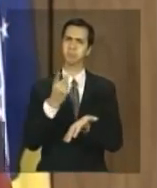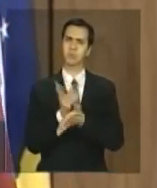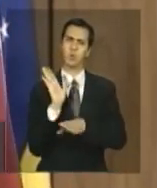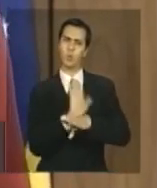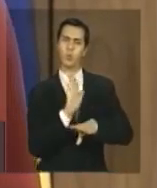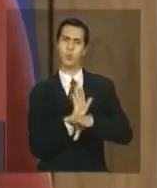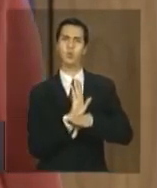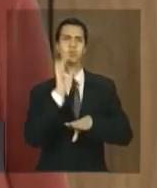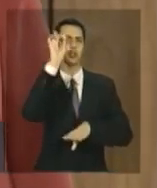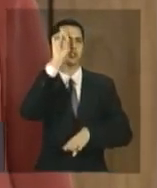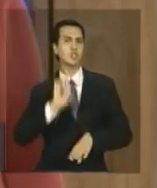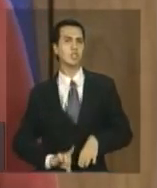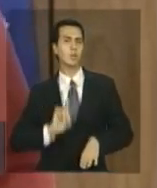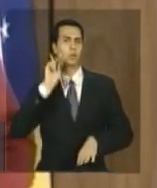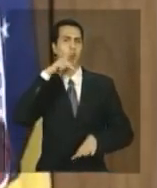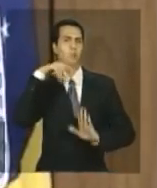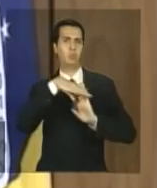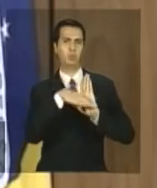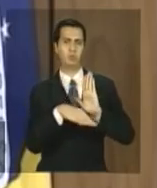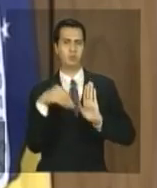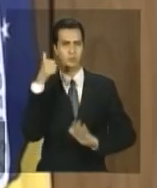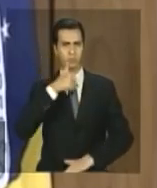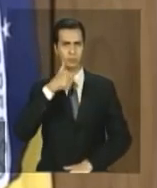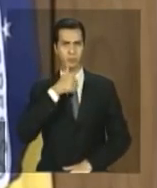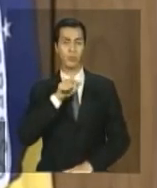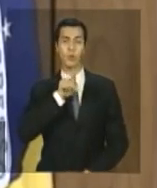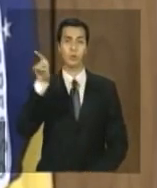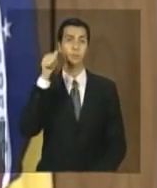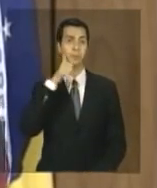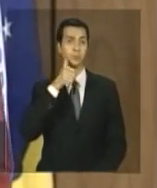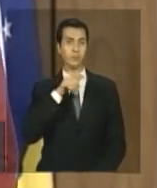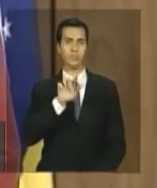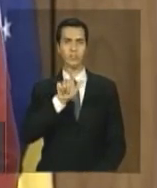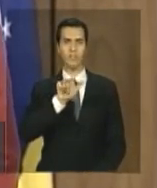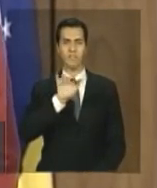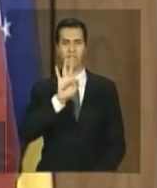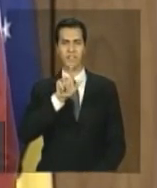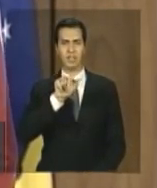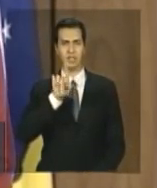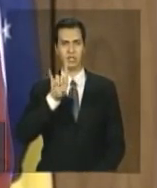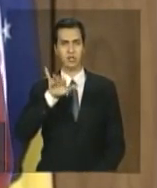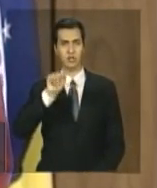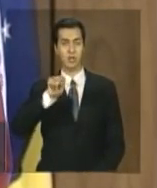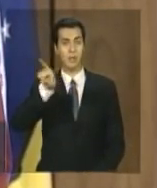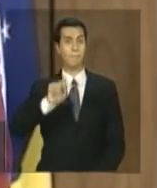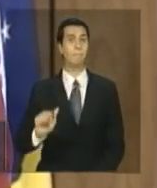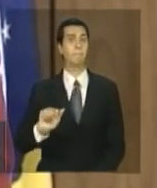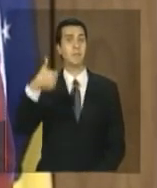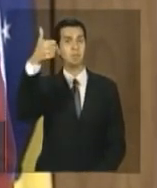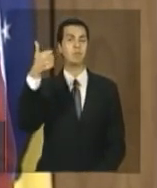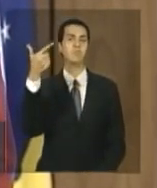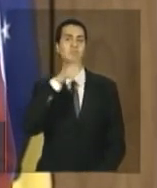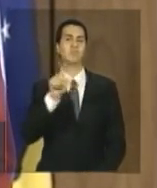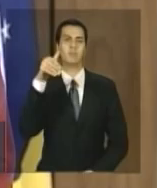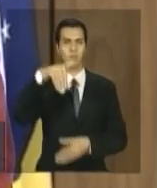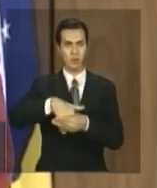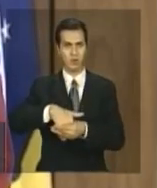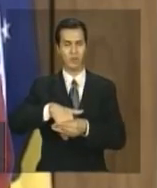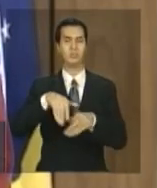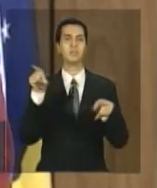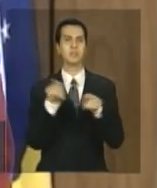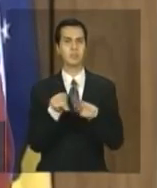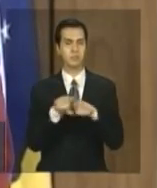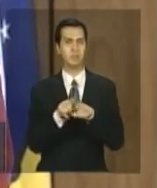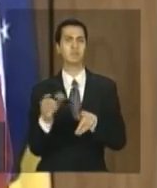das mulheres. As finlandesas foram as primeiras do mundo a conquistar o direito de votar e serem